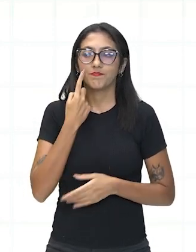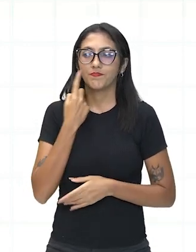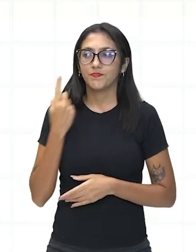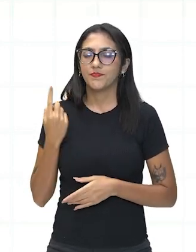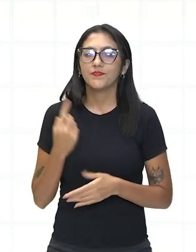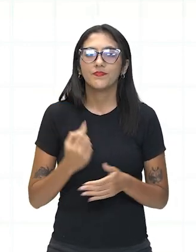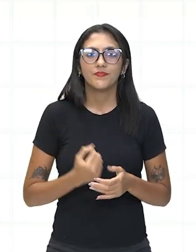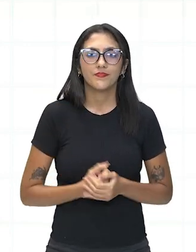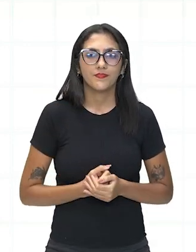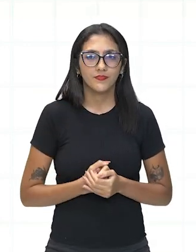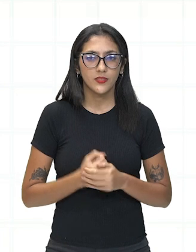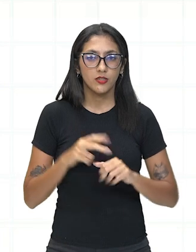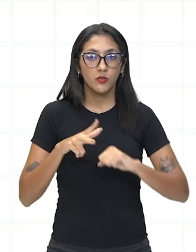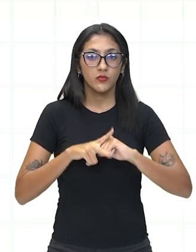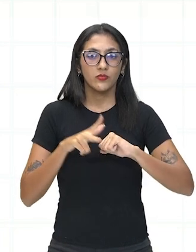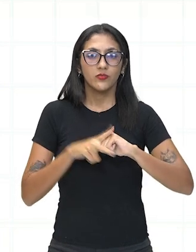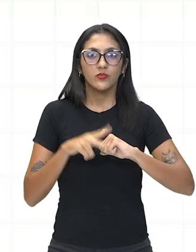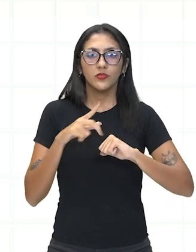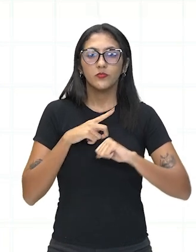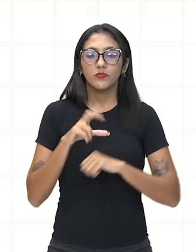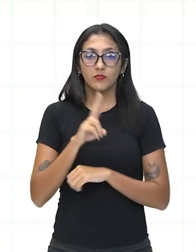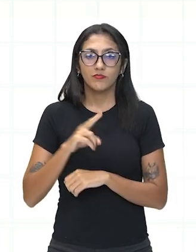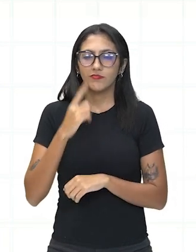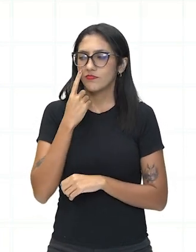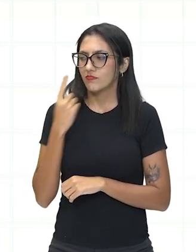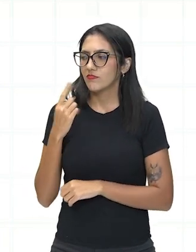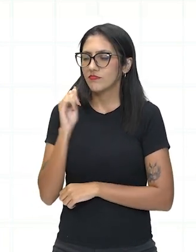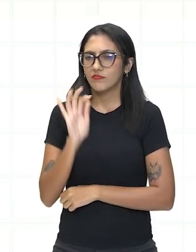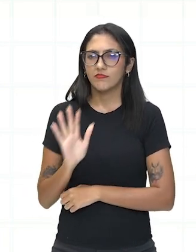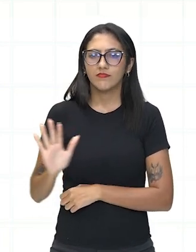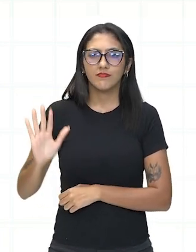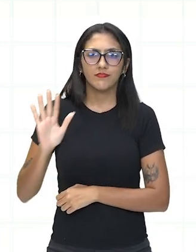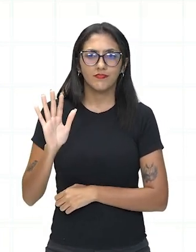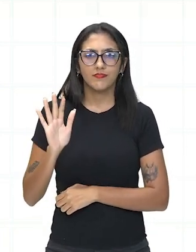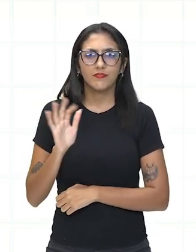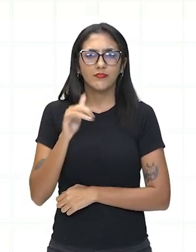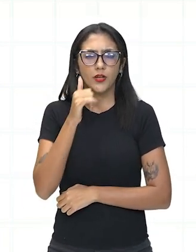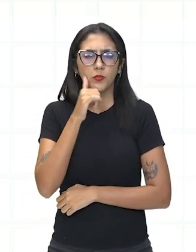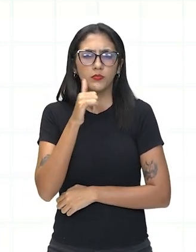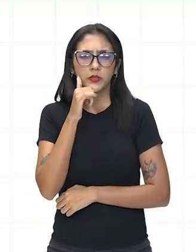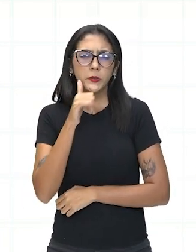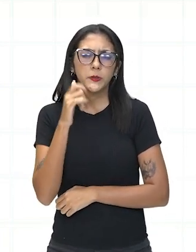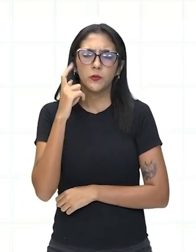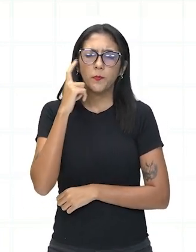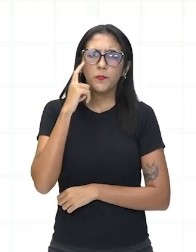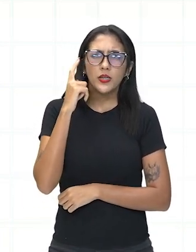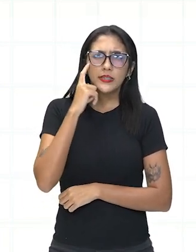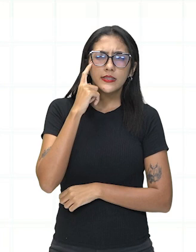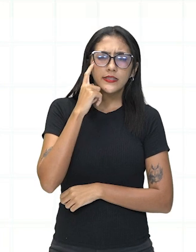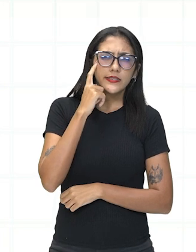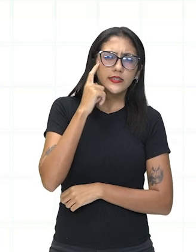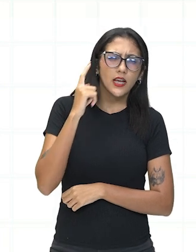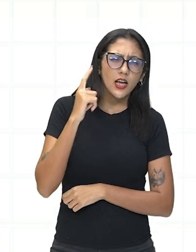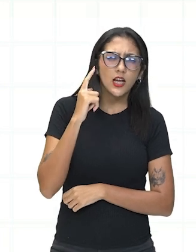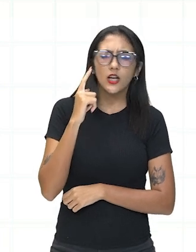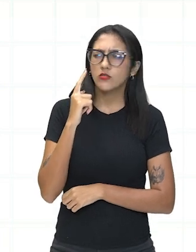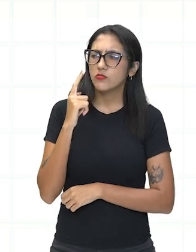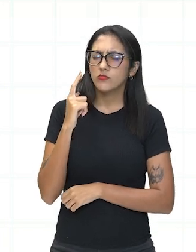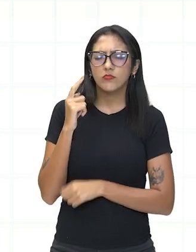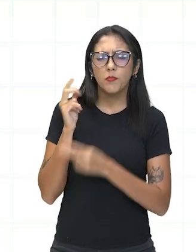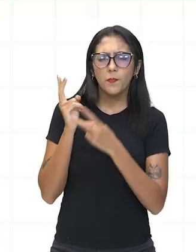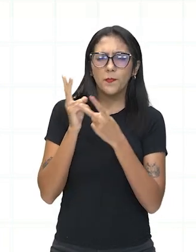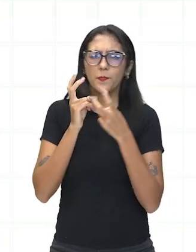Podemos ver aí esta imagem da pessoa pensando, né? Olhando para um